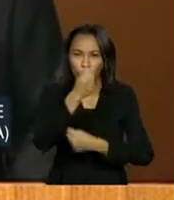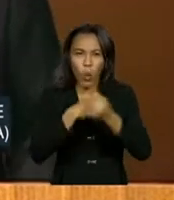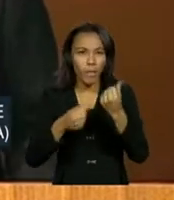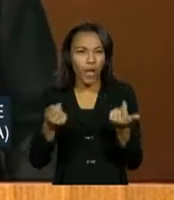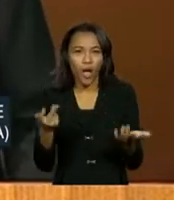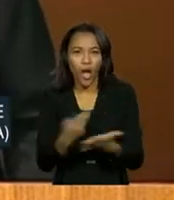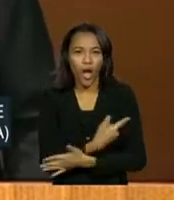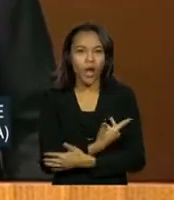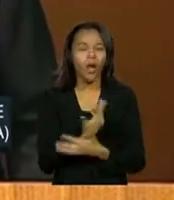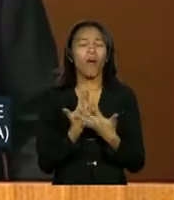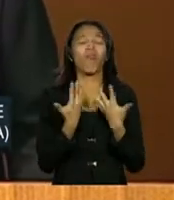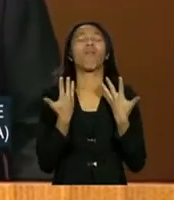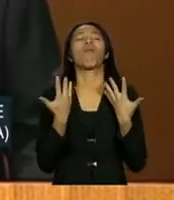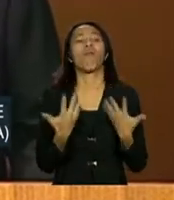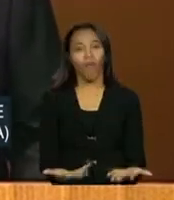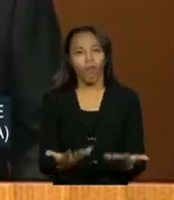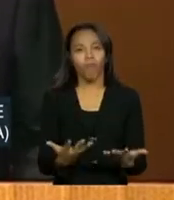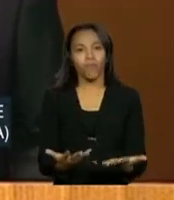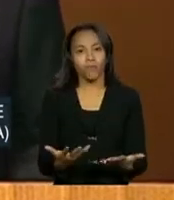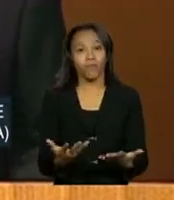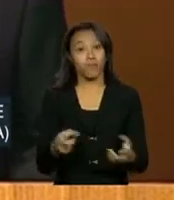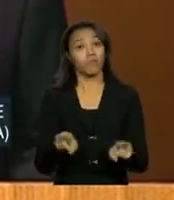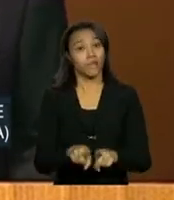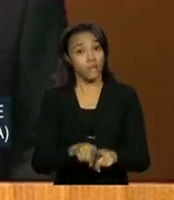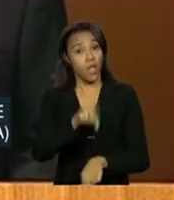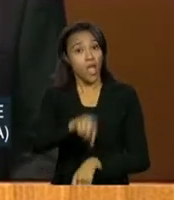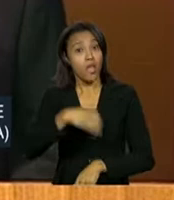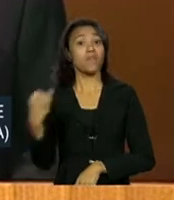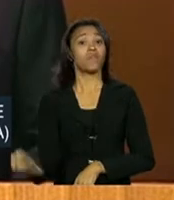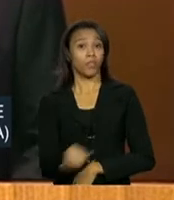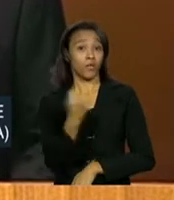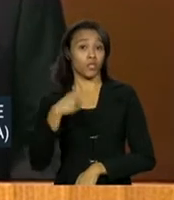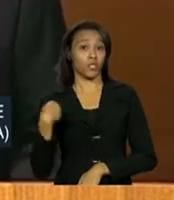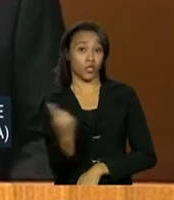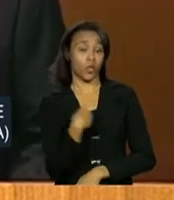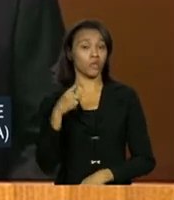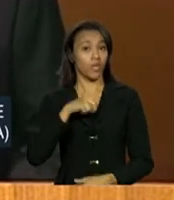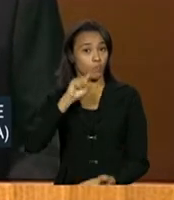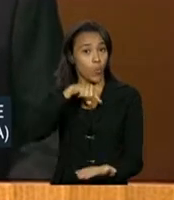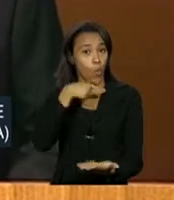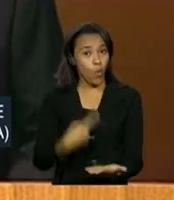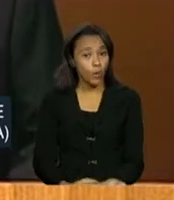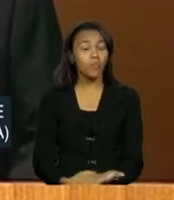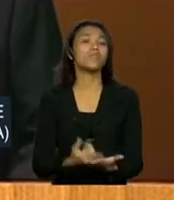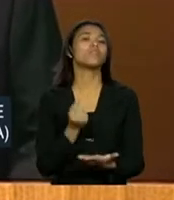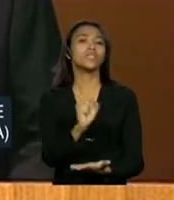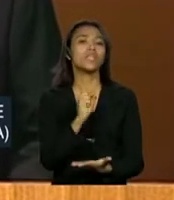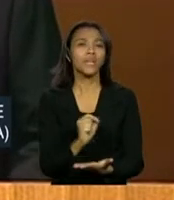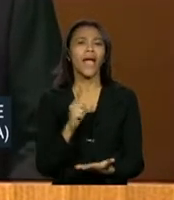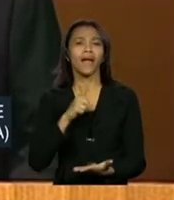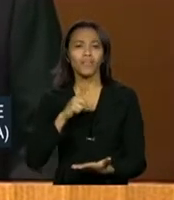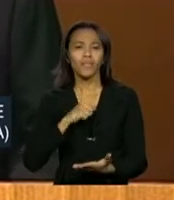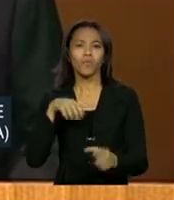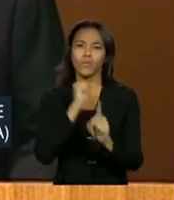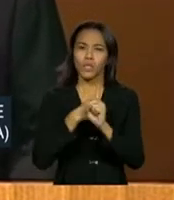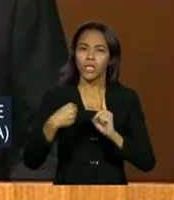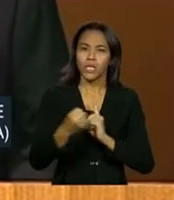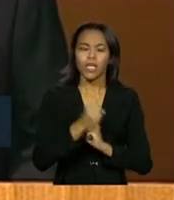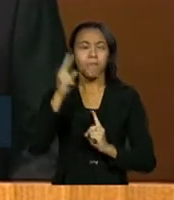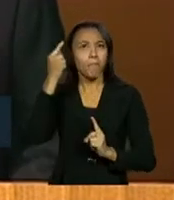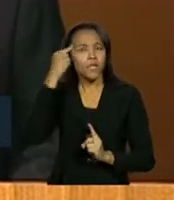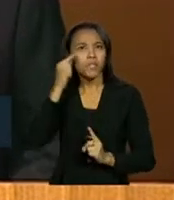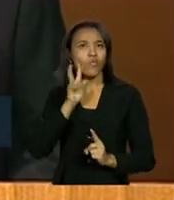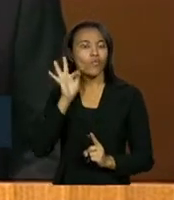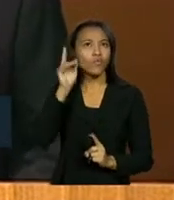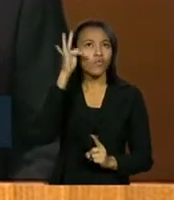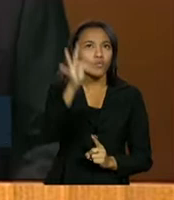É absolutamente necessário que nós nos comprometamos a construir uma sociedade em que a